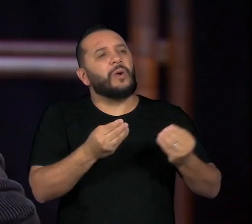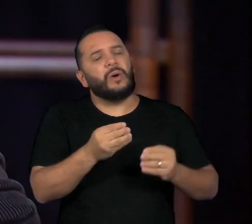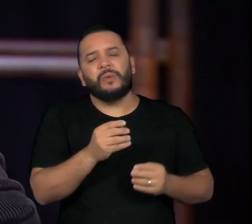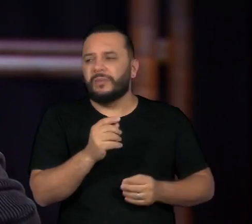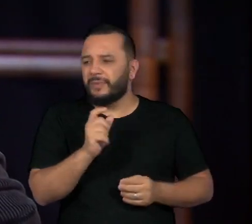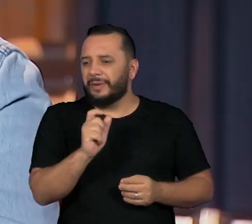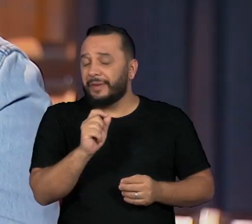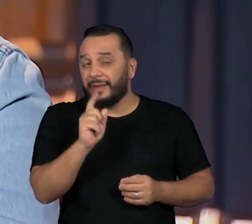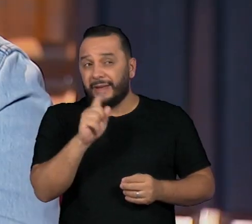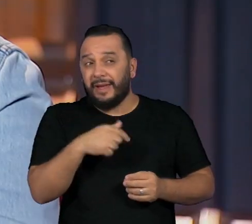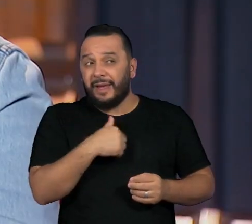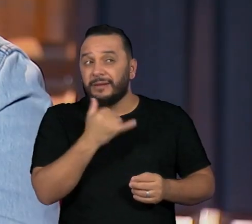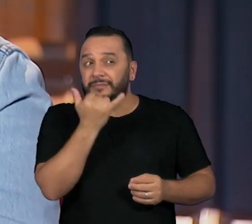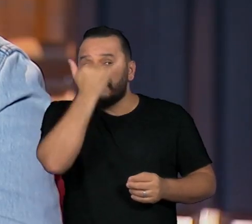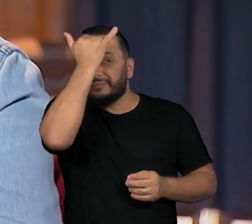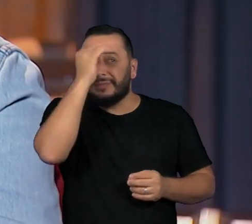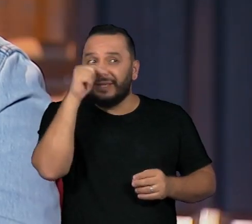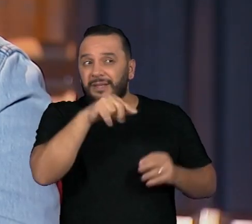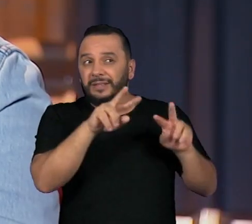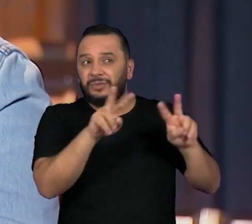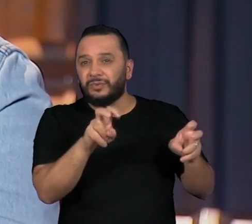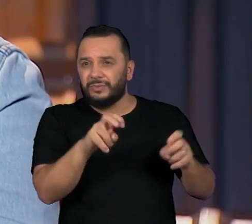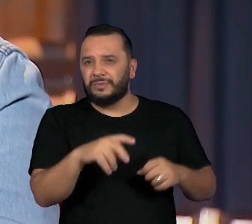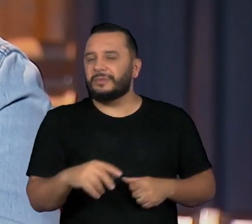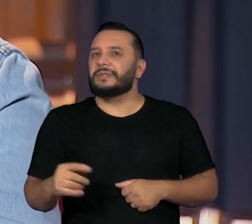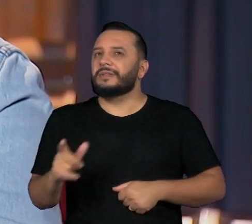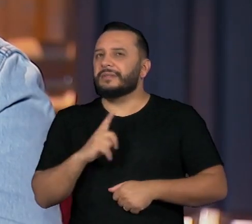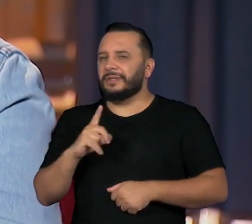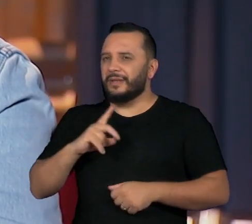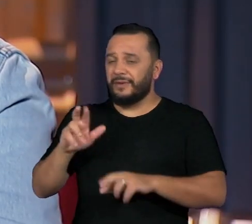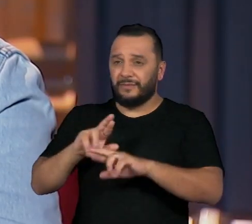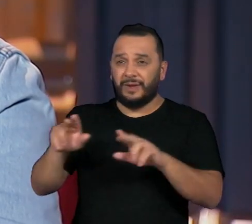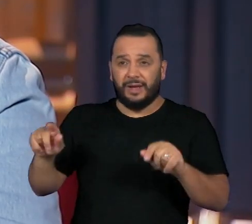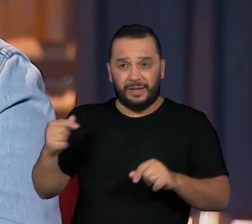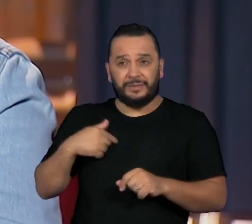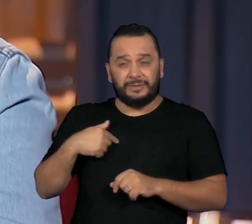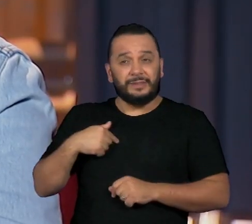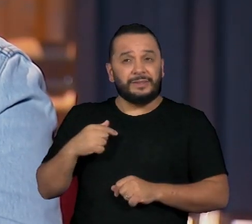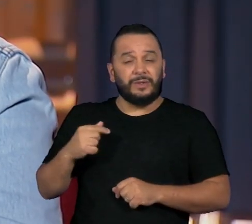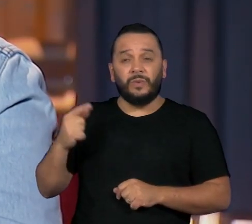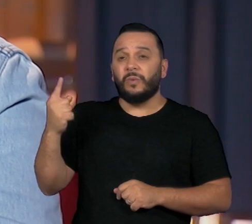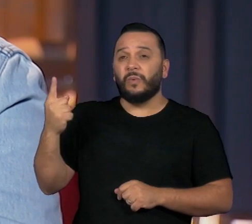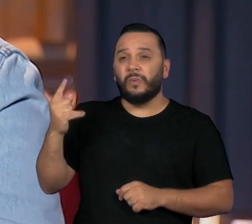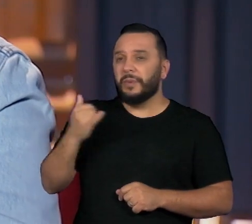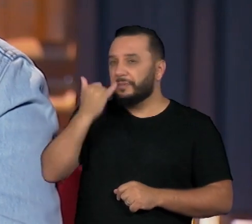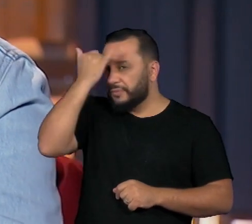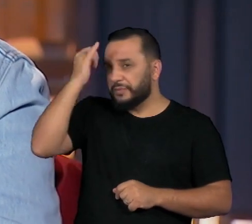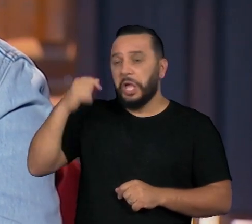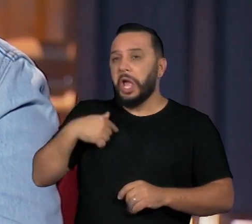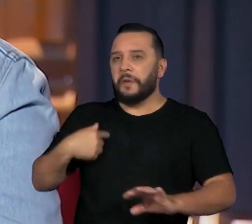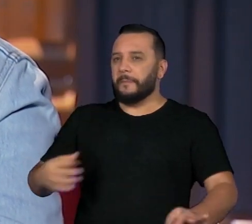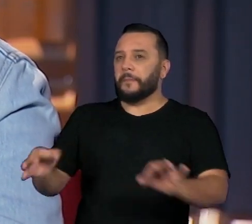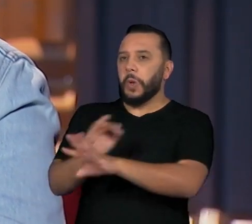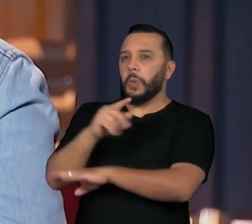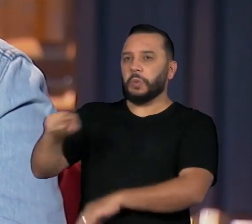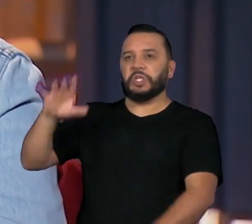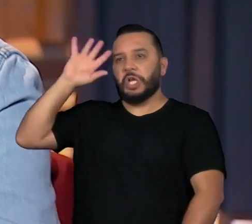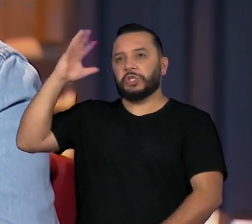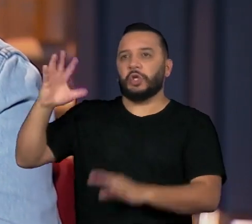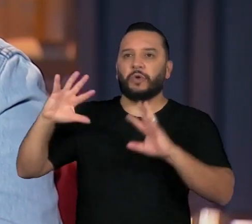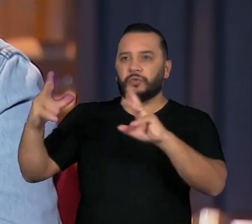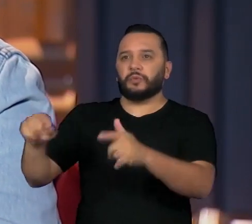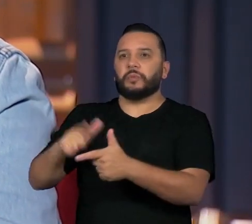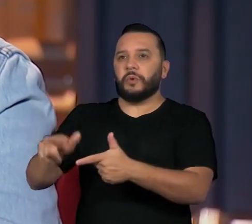assunto? Eu acho que tem várias. Uma casca de banana é achar que, pronto, agora isso vai resolver os